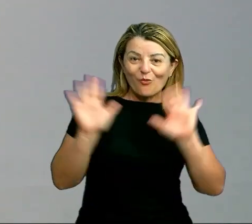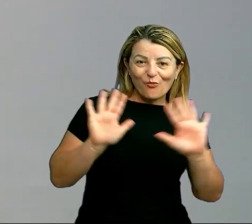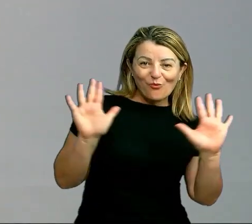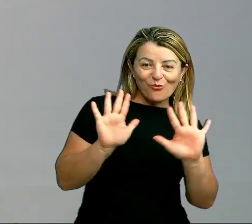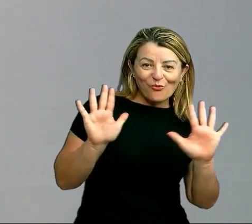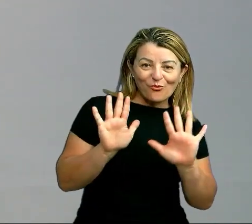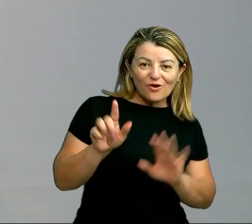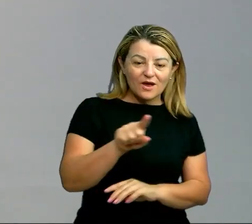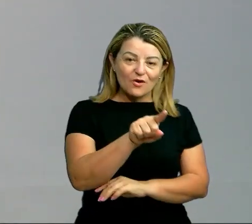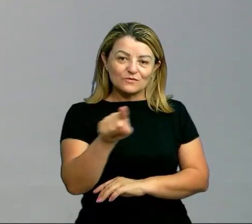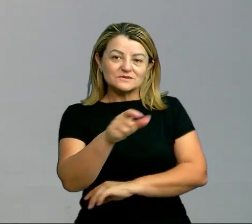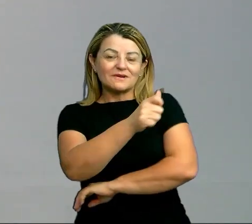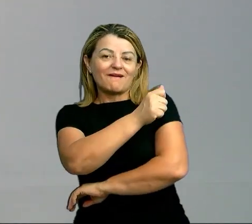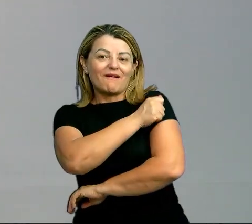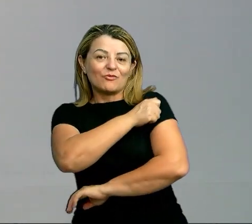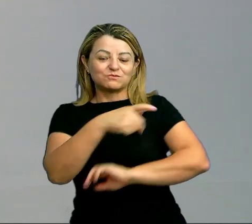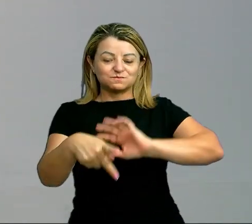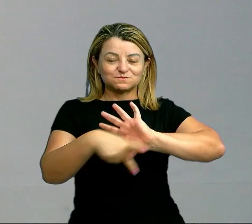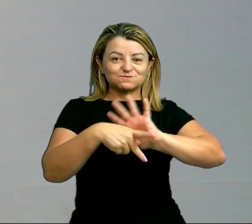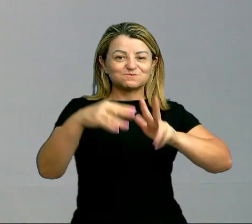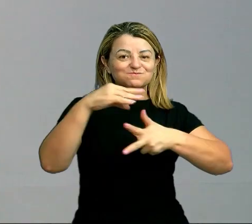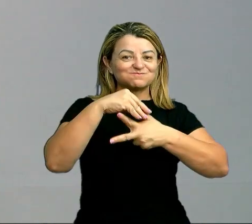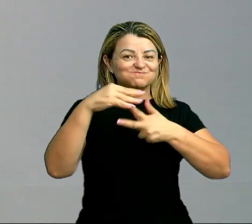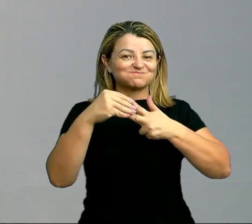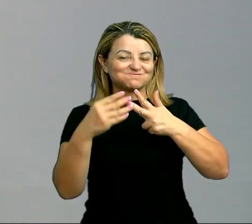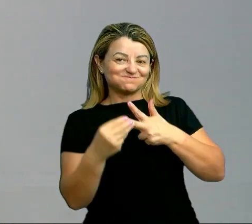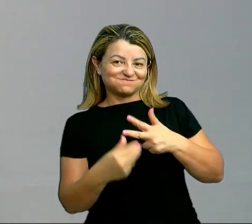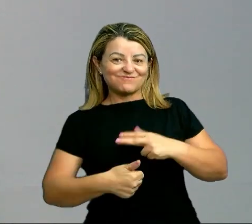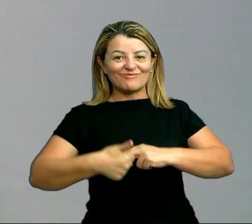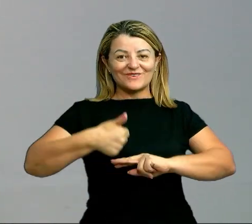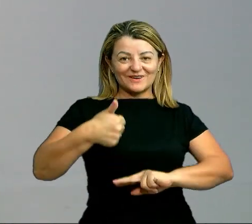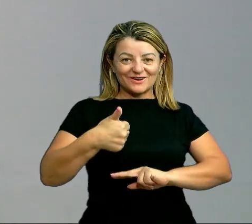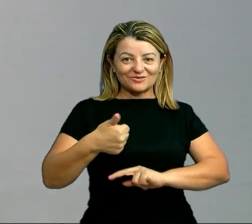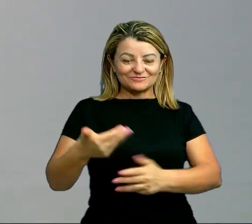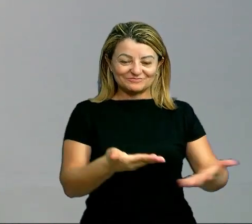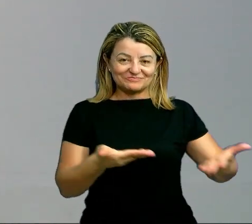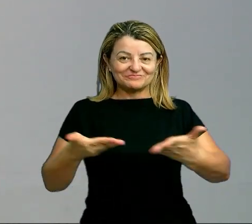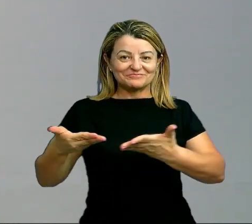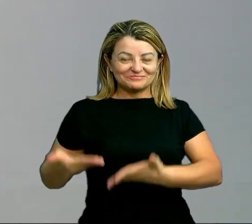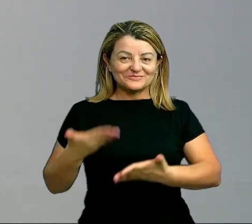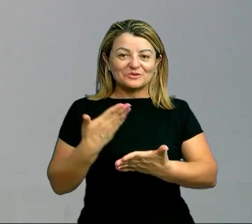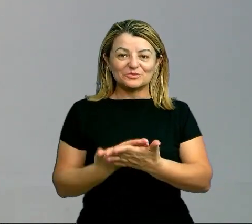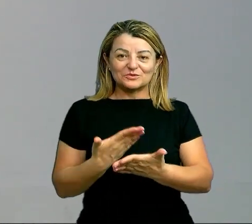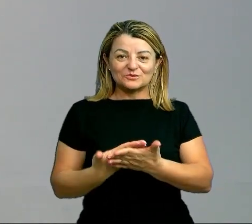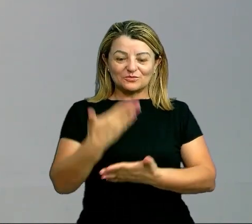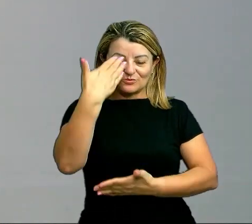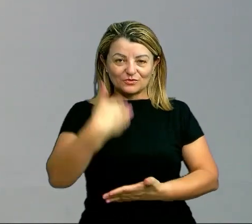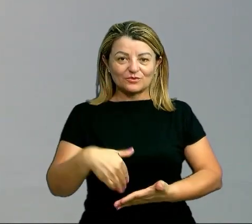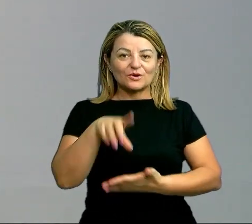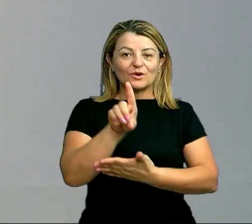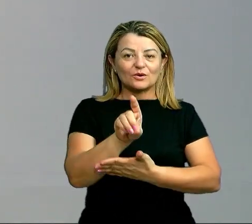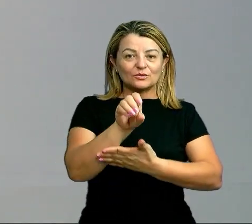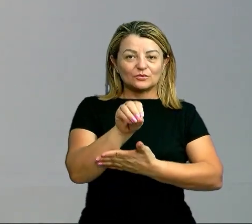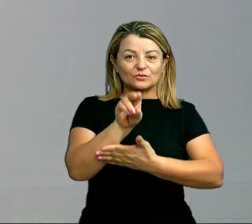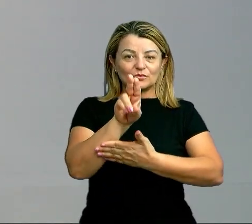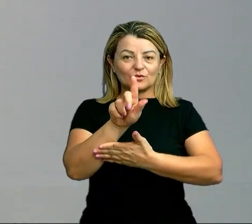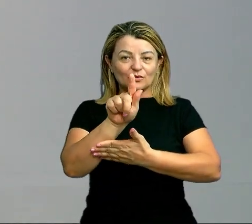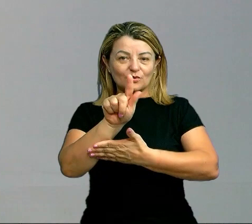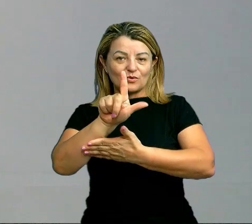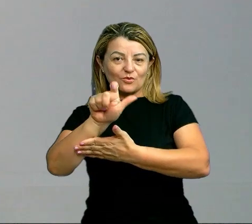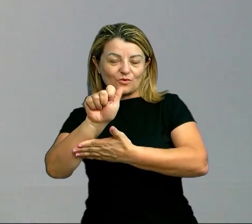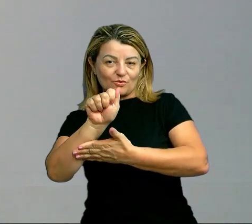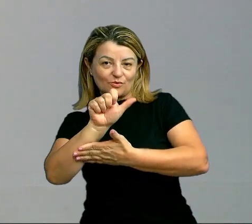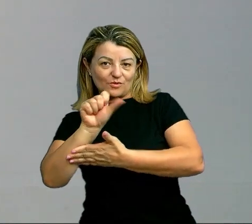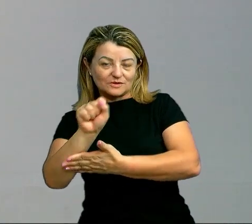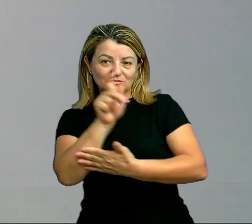Olá, você é aluno do Pré-ENEM Legal. Seja bem-vindo para mais uma aula. Sou o professor Douglas, professor de Física, e na aula de hoje